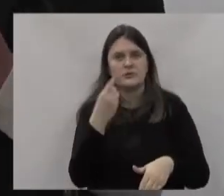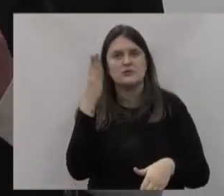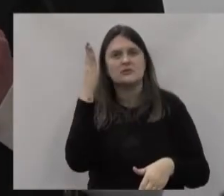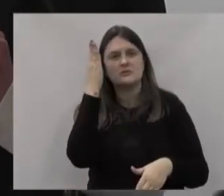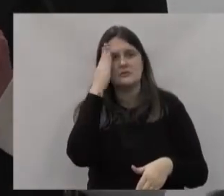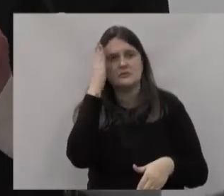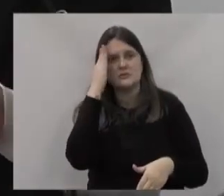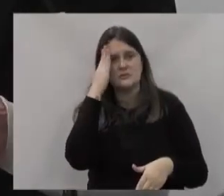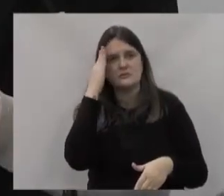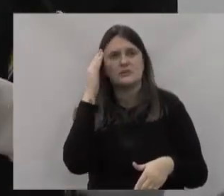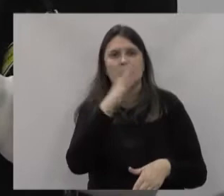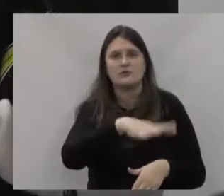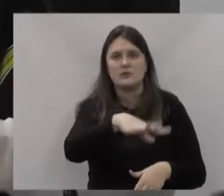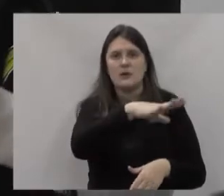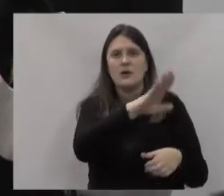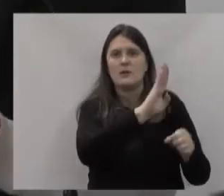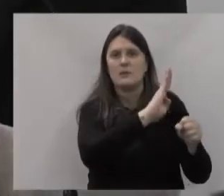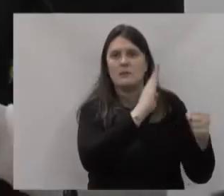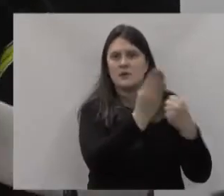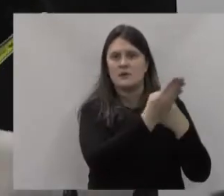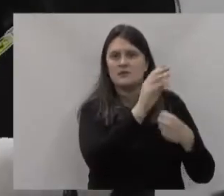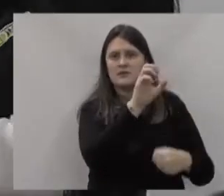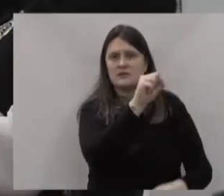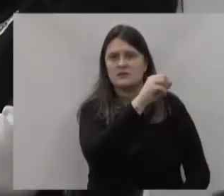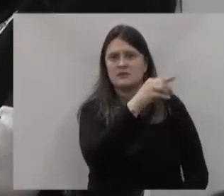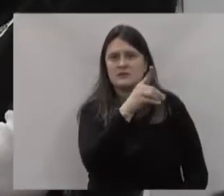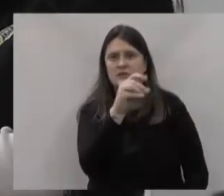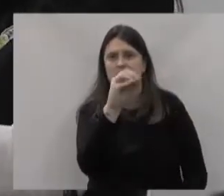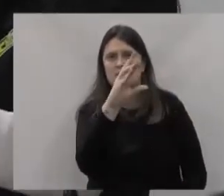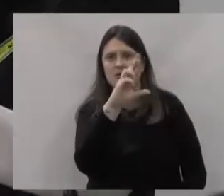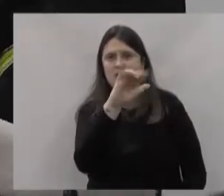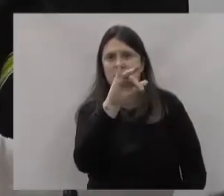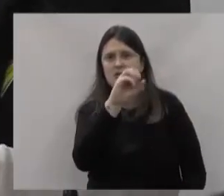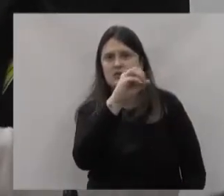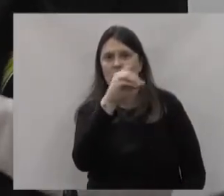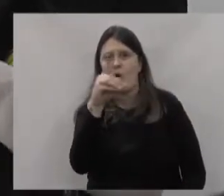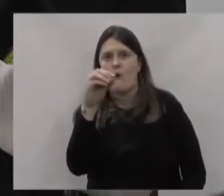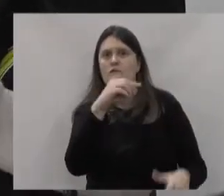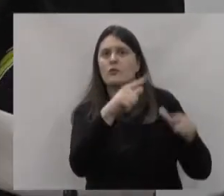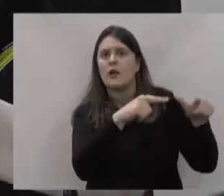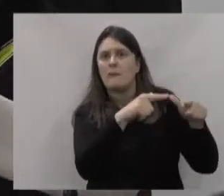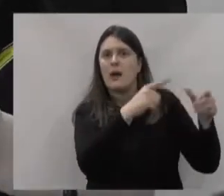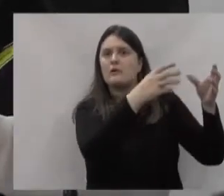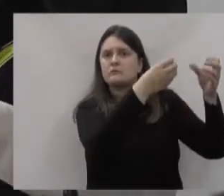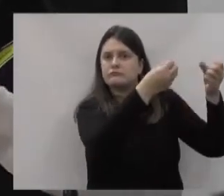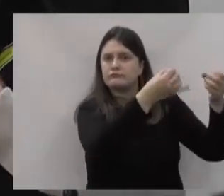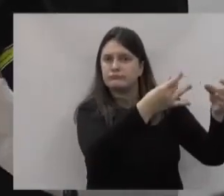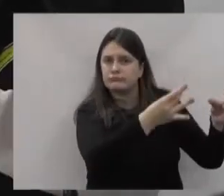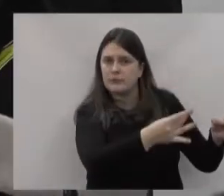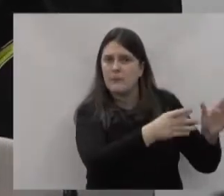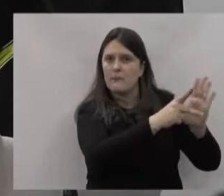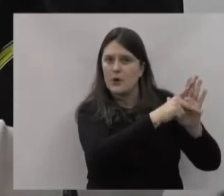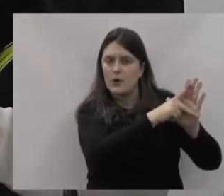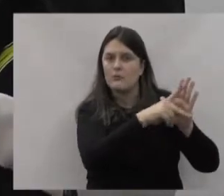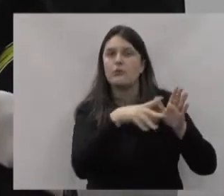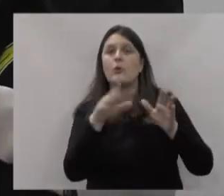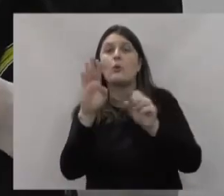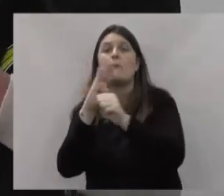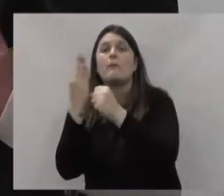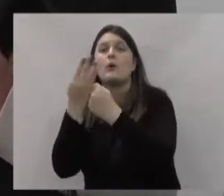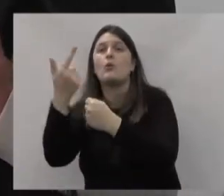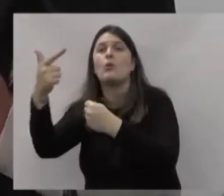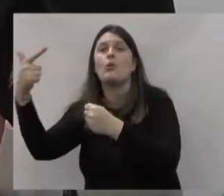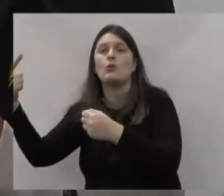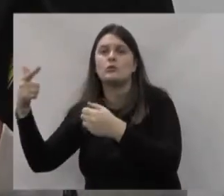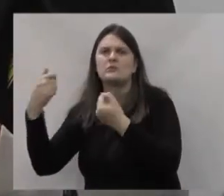que na região de São Cristóvão eu vou atender dessa forma, do Rio da Areia de outra forma. Então, saber como abordar os casos e,